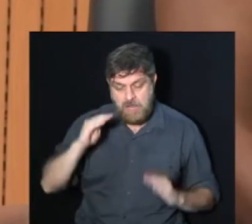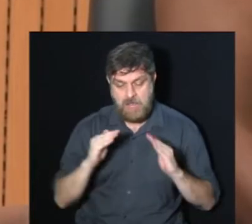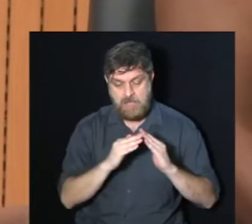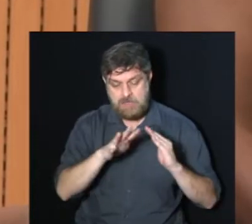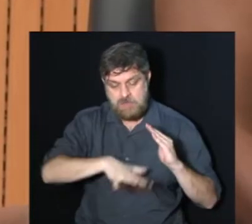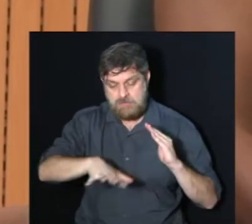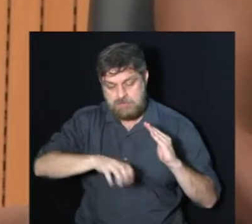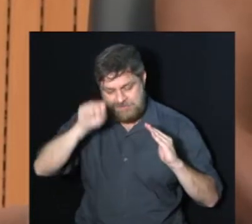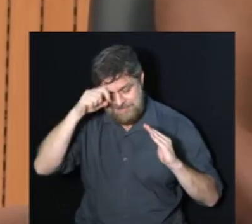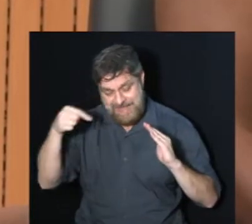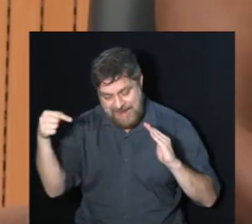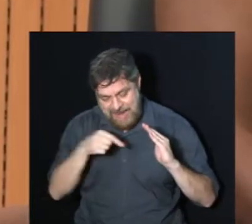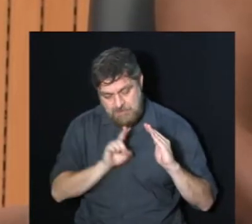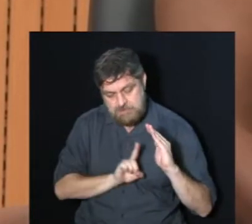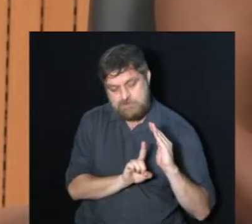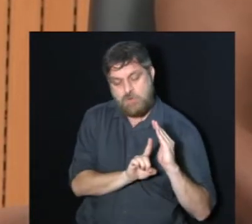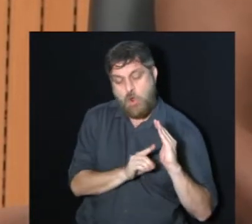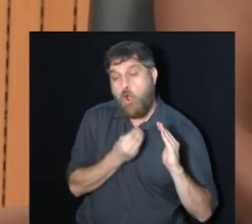nossos terreiros?